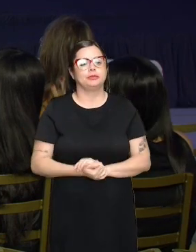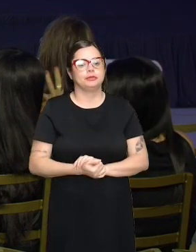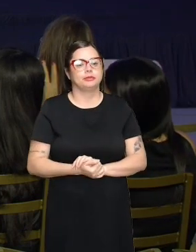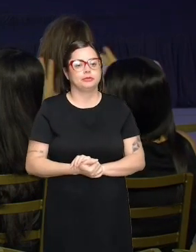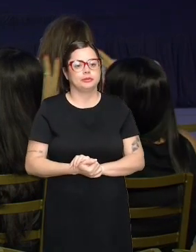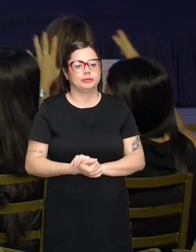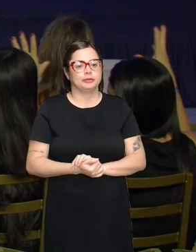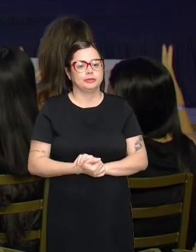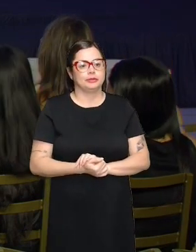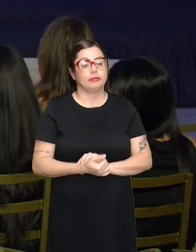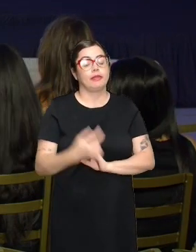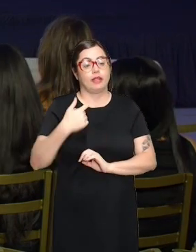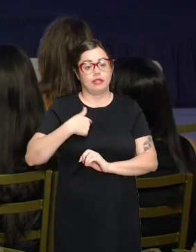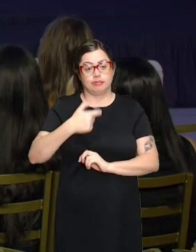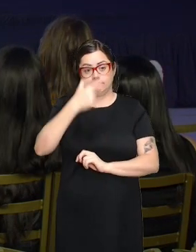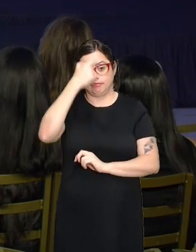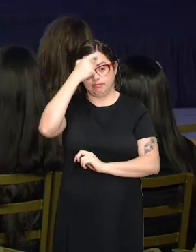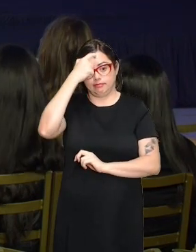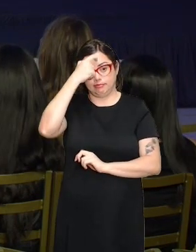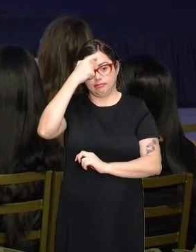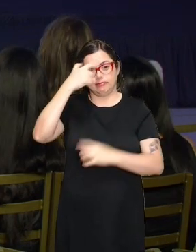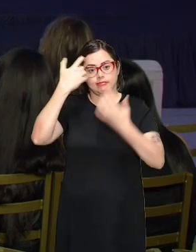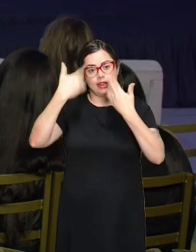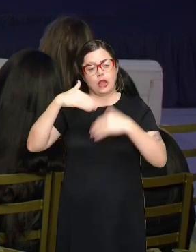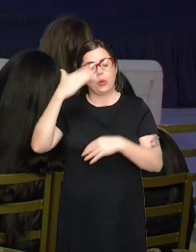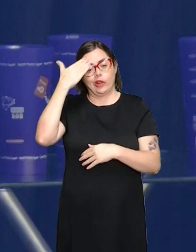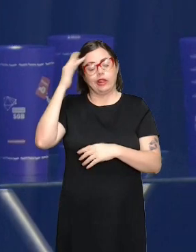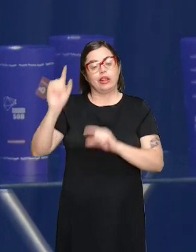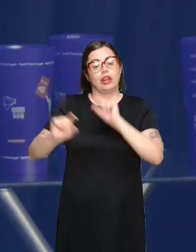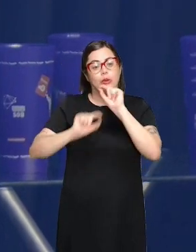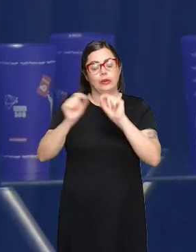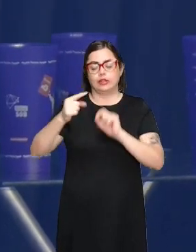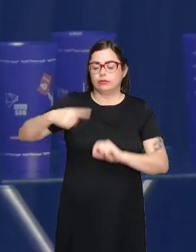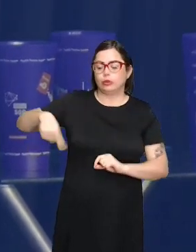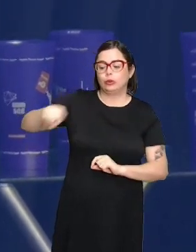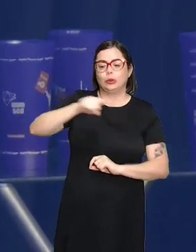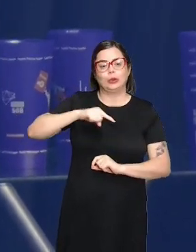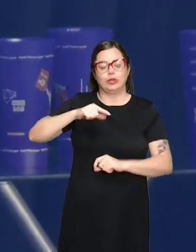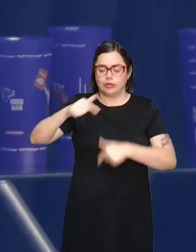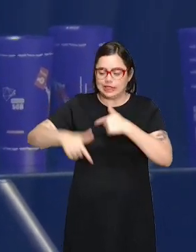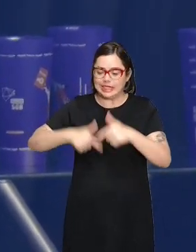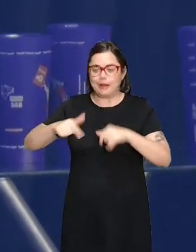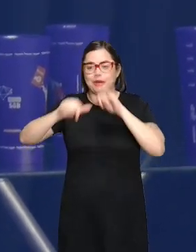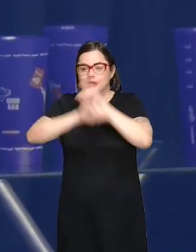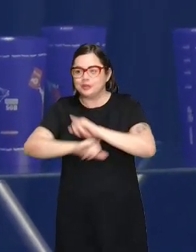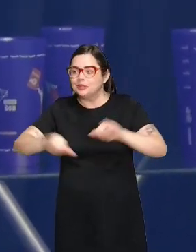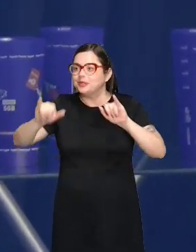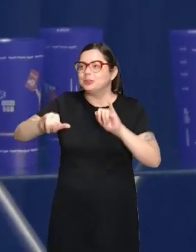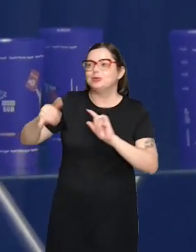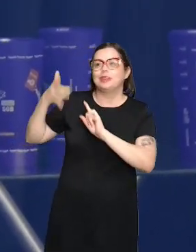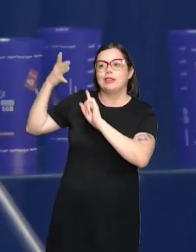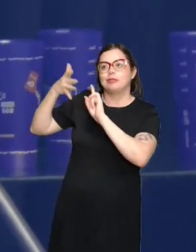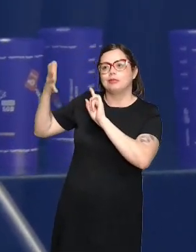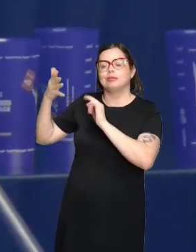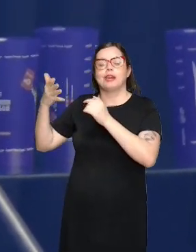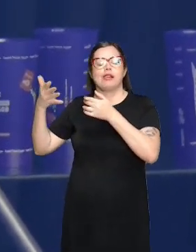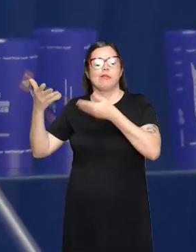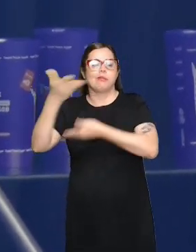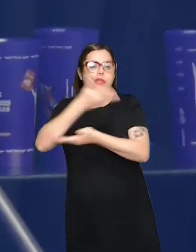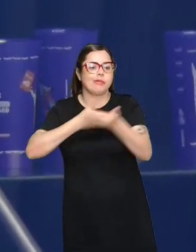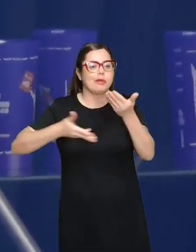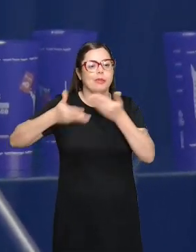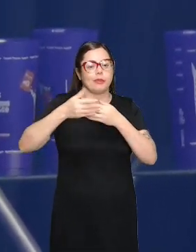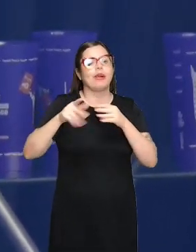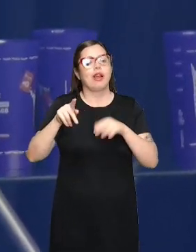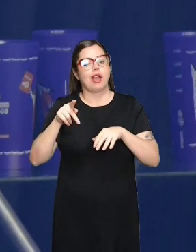Na minha concepção, sendo bem breve, assim, acho que todo esse trabalho, o que nós estamos fazendo aqui é um meio, né, de conscientizar, de